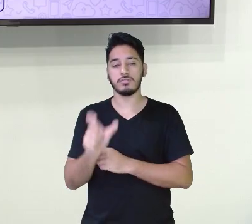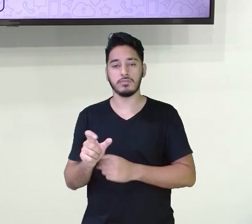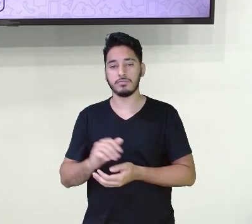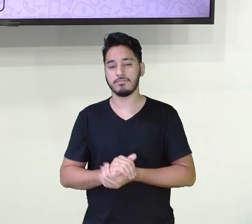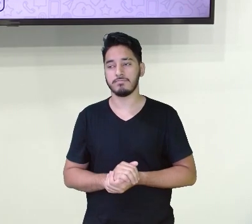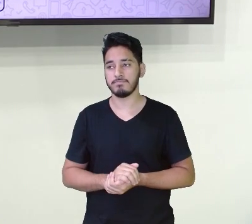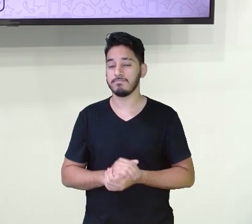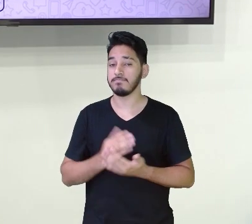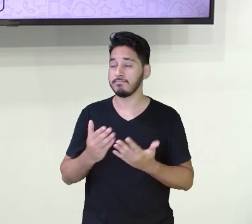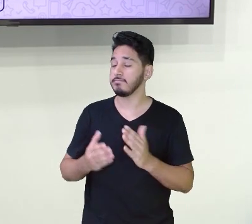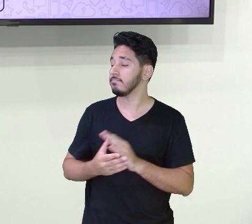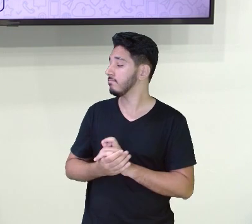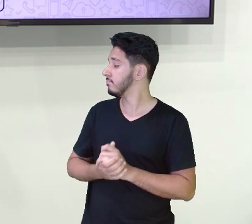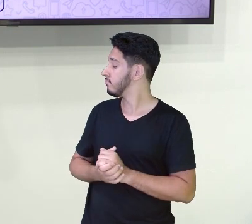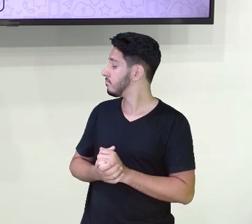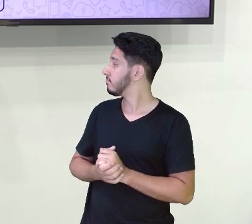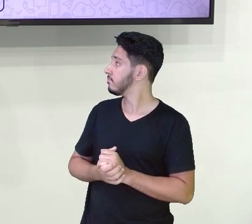Então,